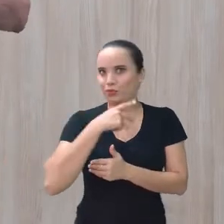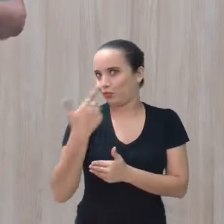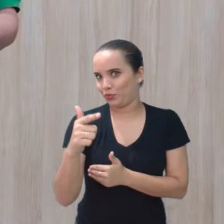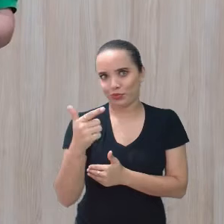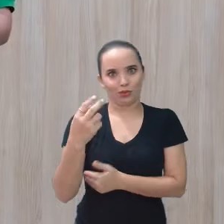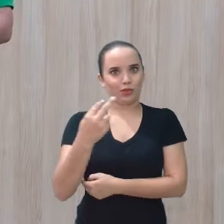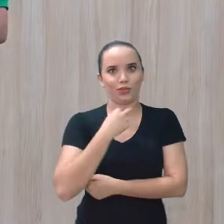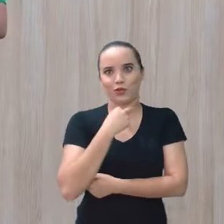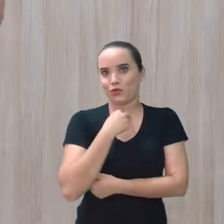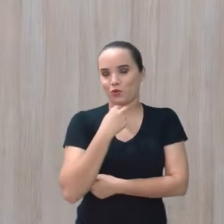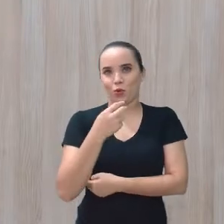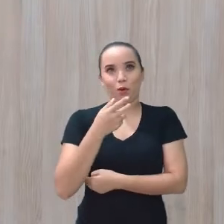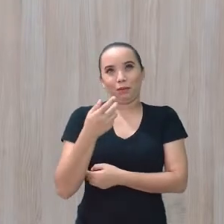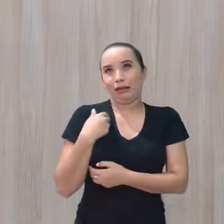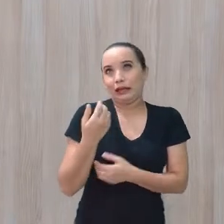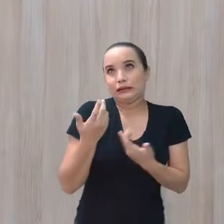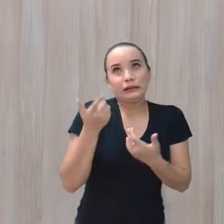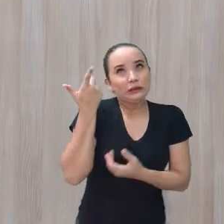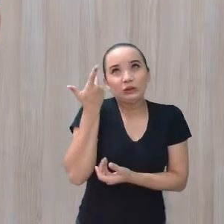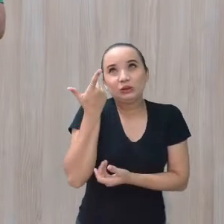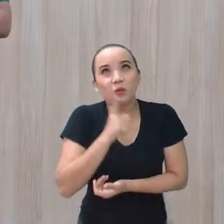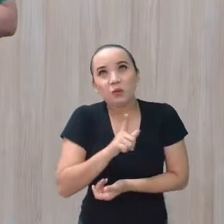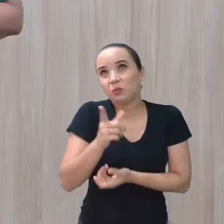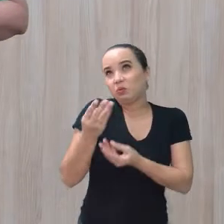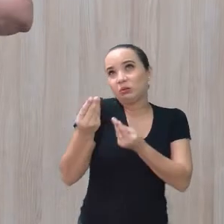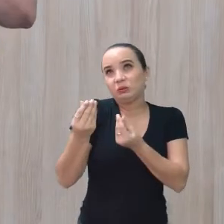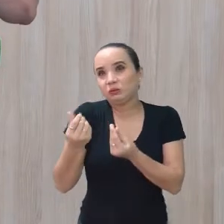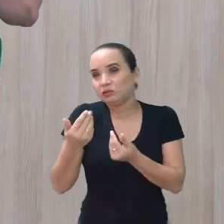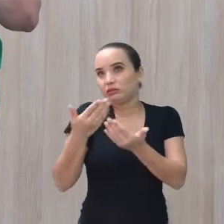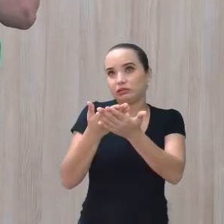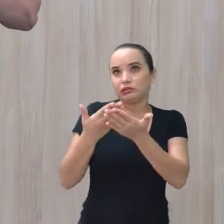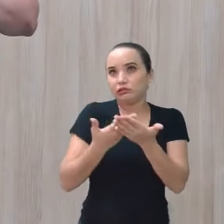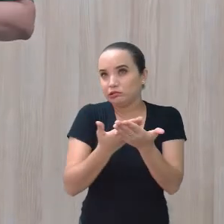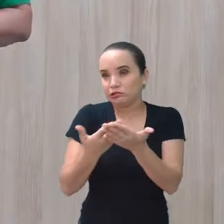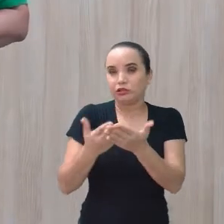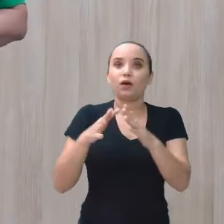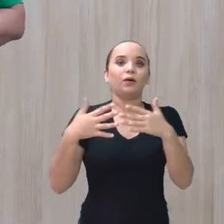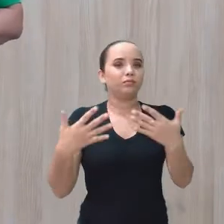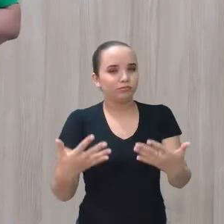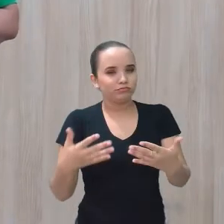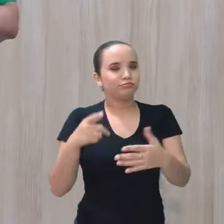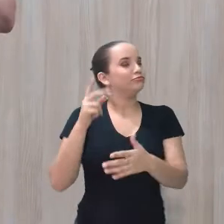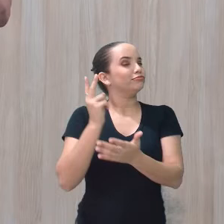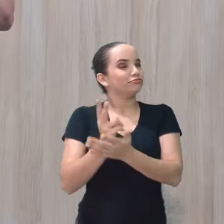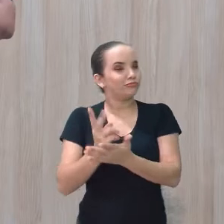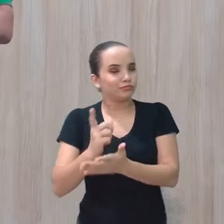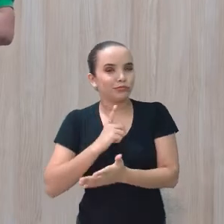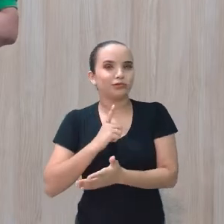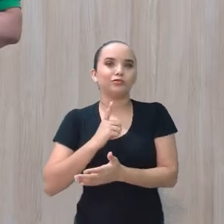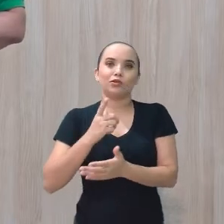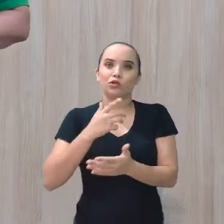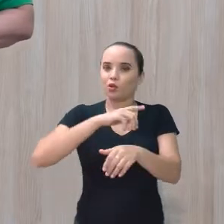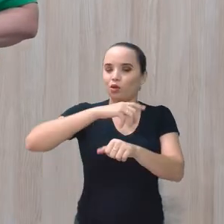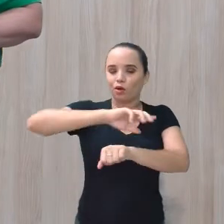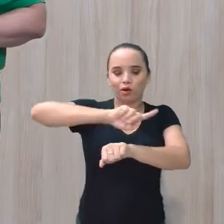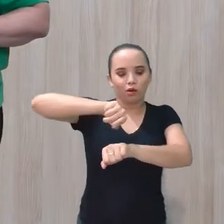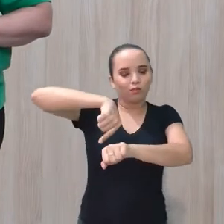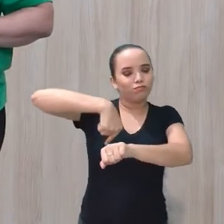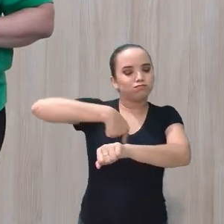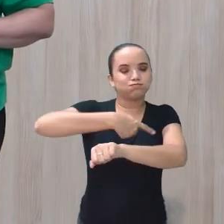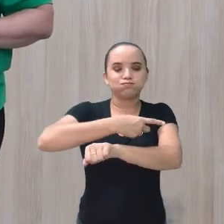aula presencial, aula remota, a hora que você quiser. Você tem acesso